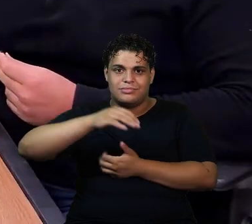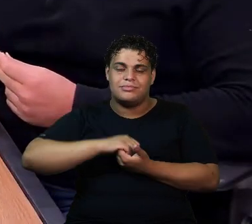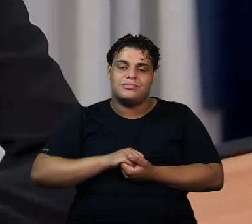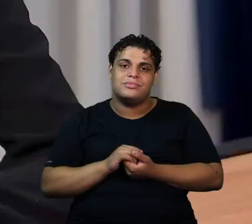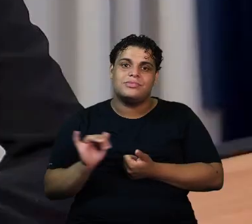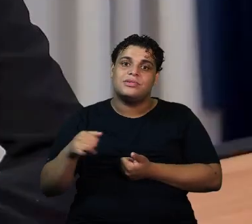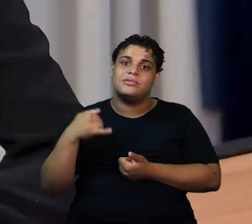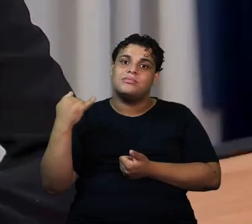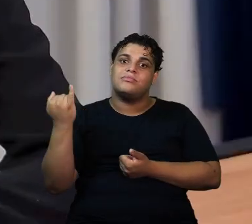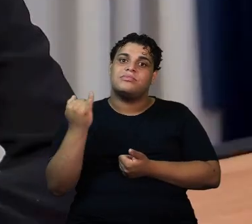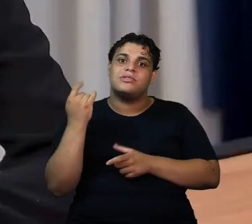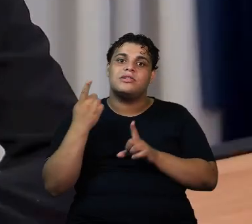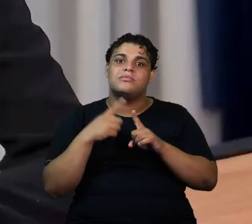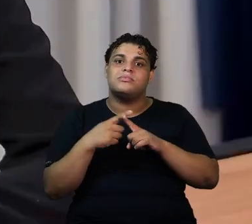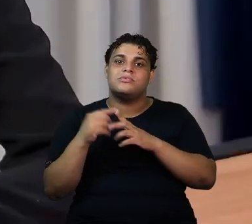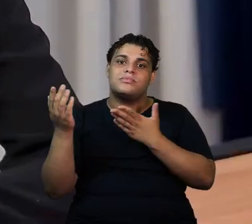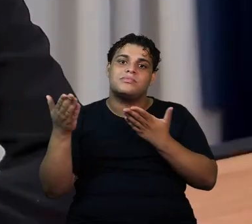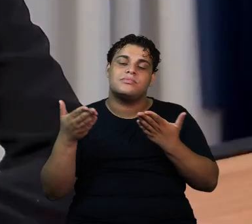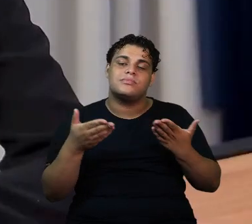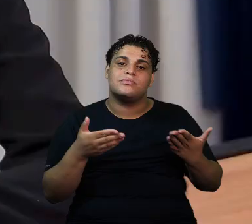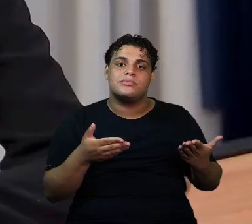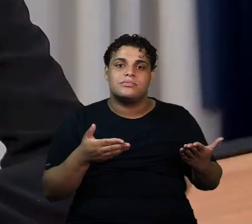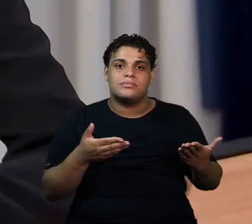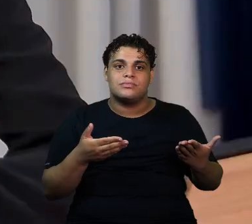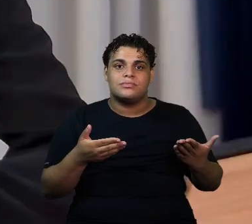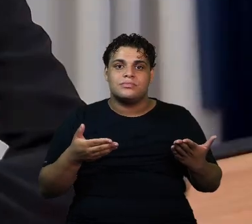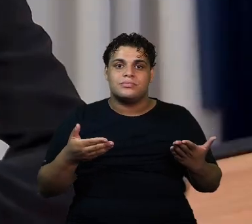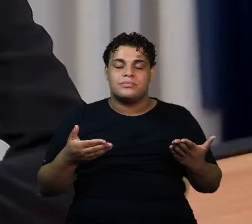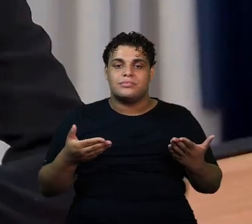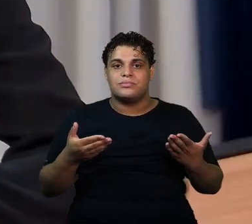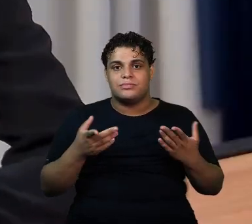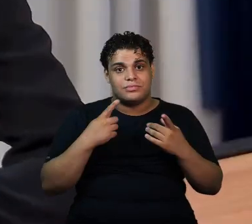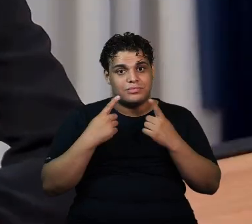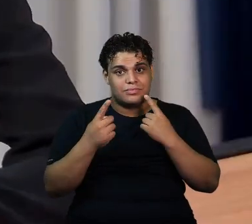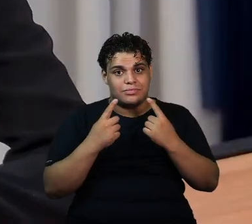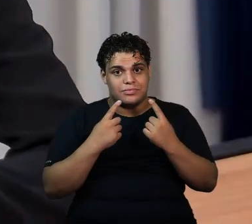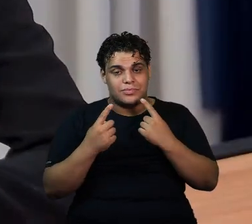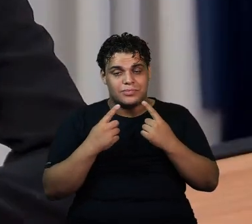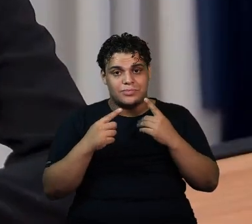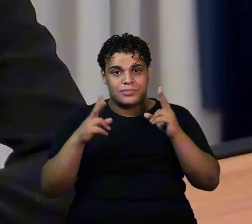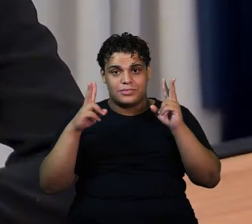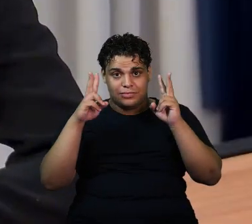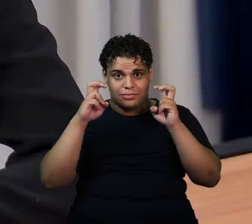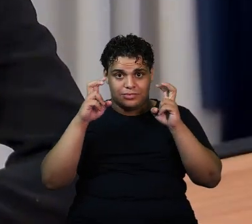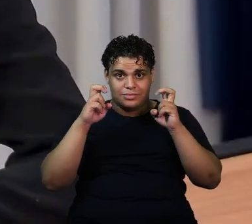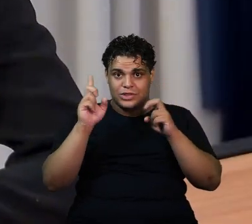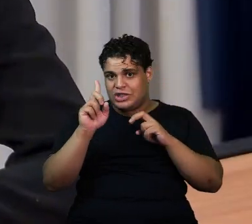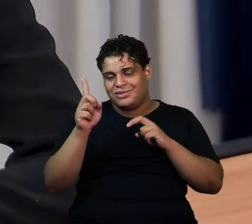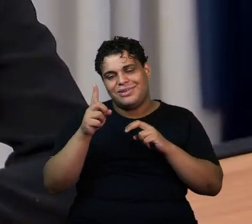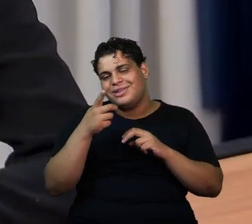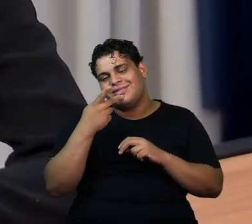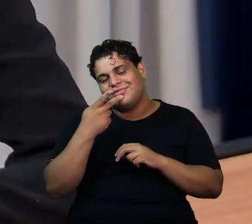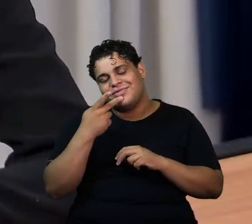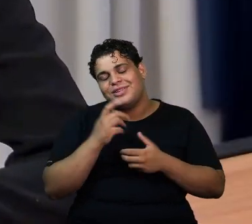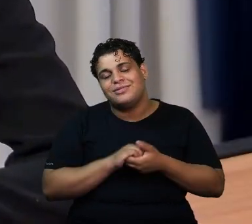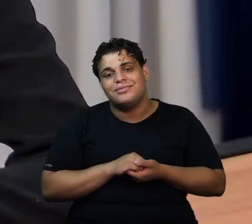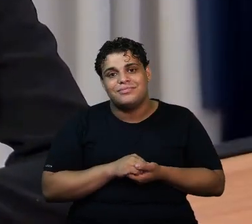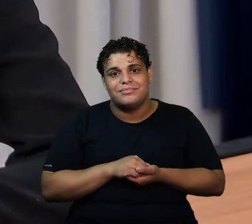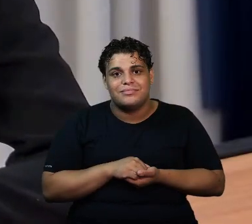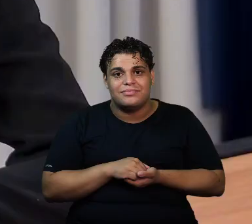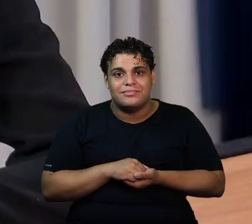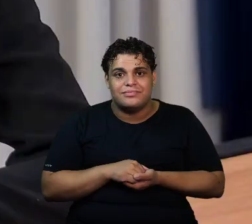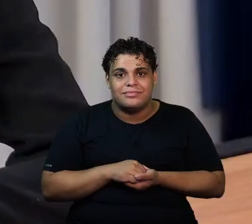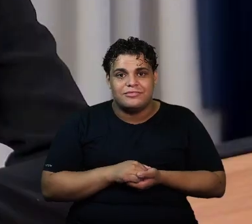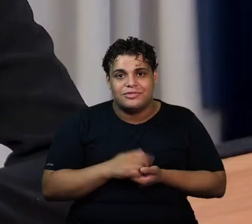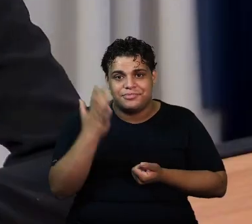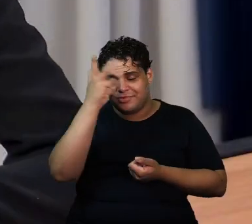muito importante, porque traz a discussão à tona de um tema que às vezes não é tão falado, né? E o